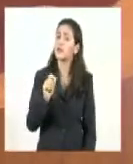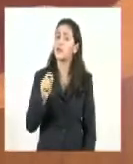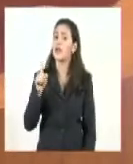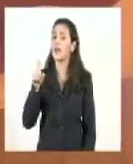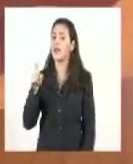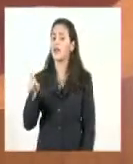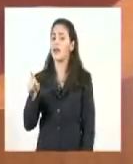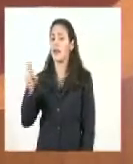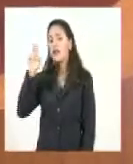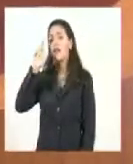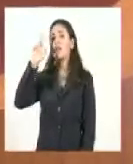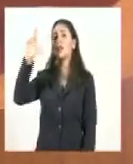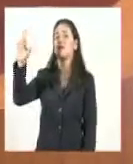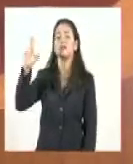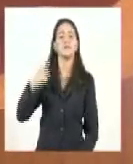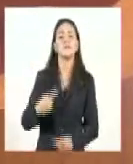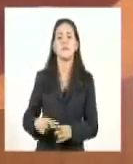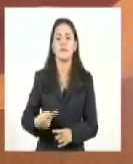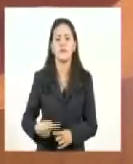ele vai para frente,